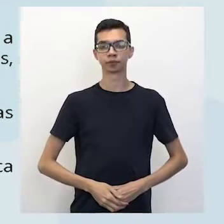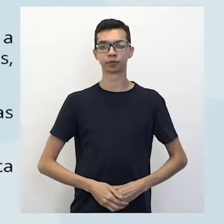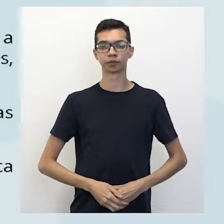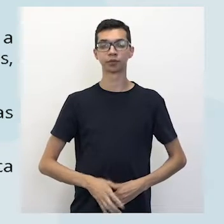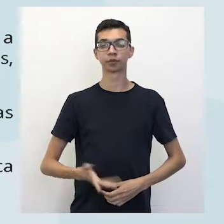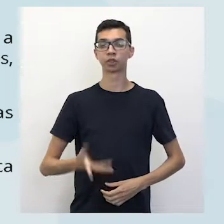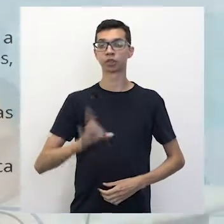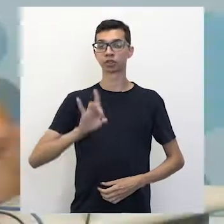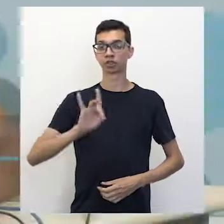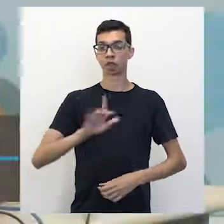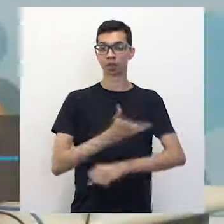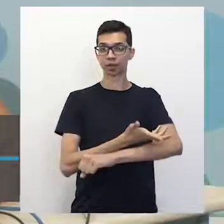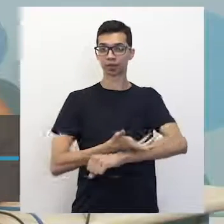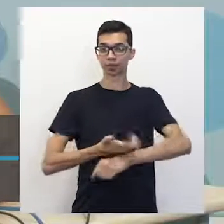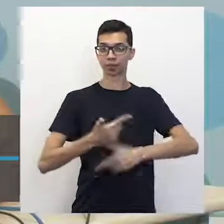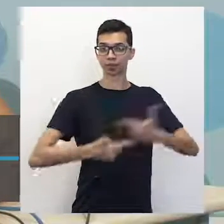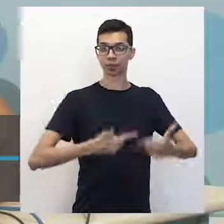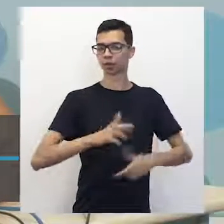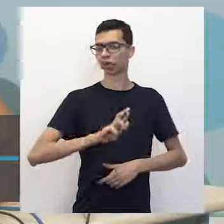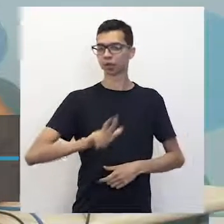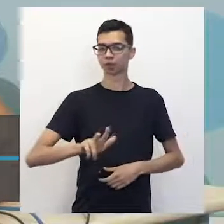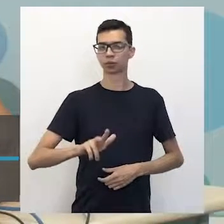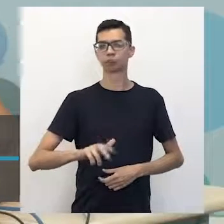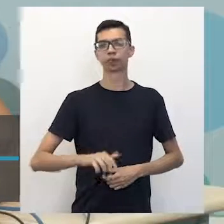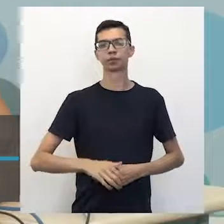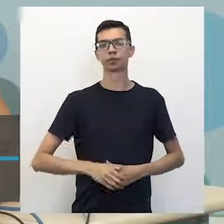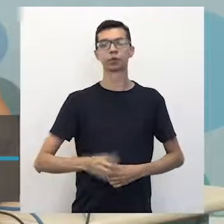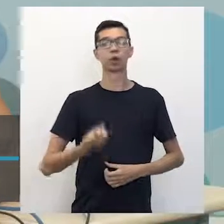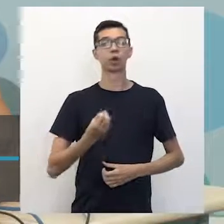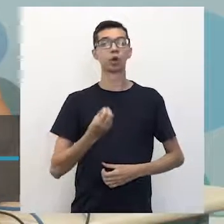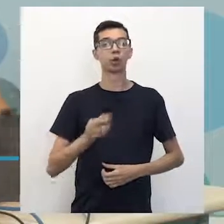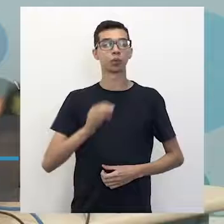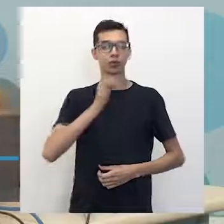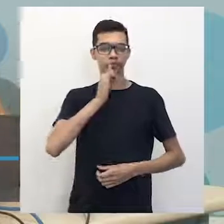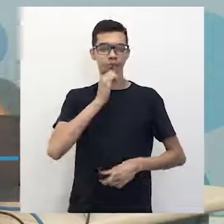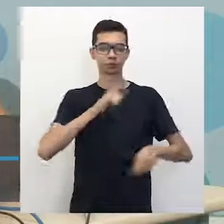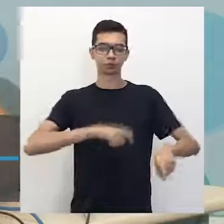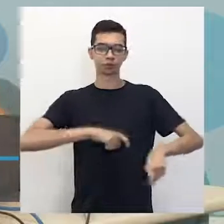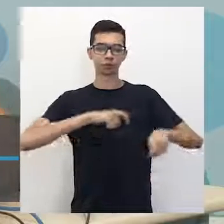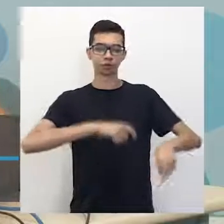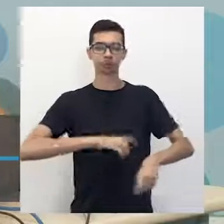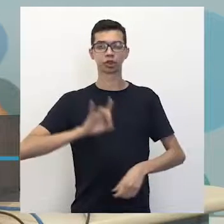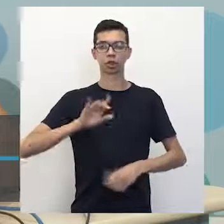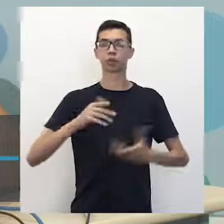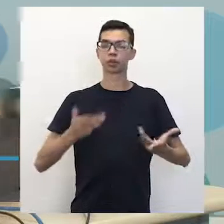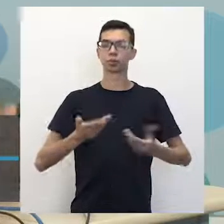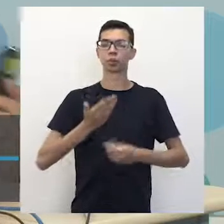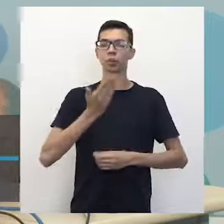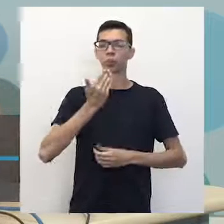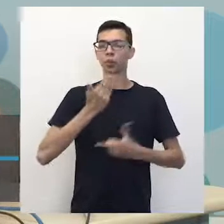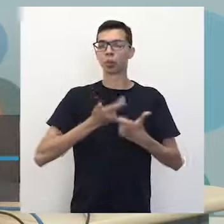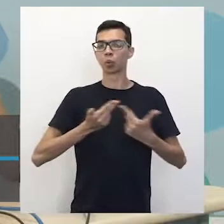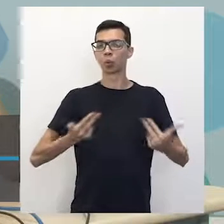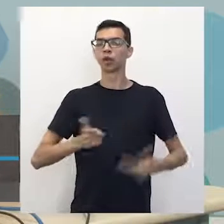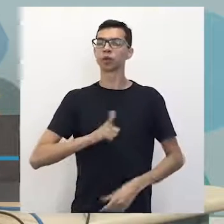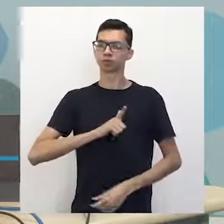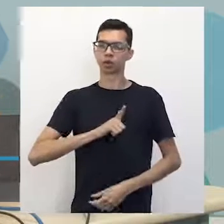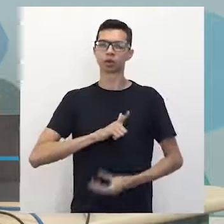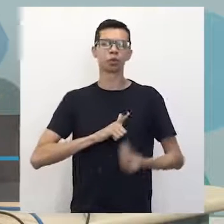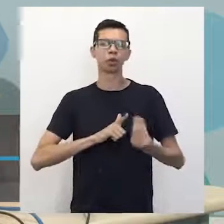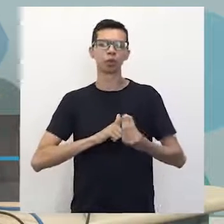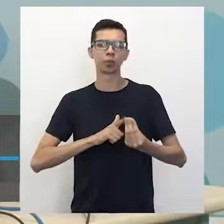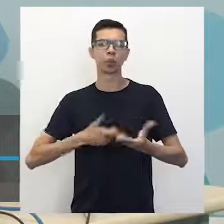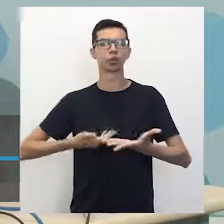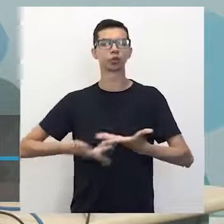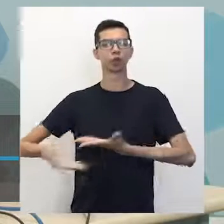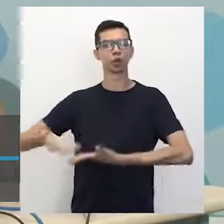um camponês, agora sou só tecelão, ou sou só carpinteiro, né? E aí ele vai adquirir alimentos como? Trocando esses itens que